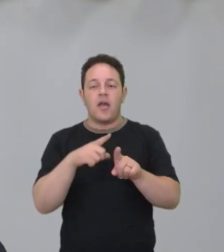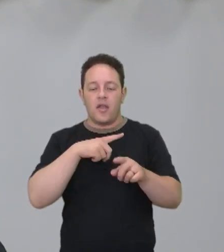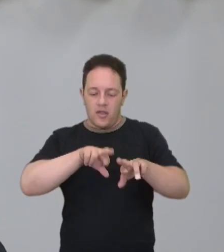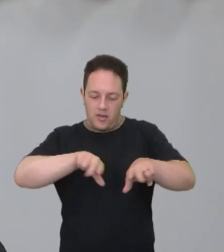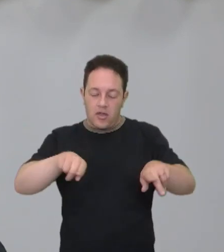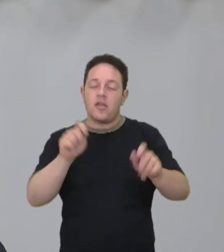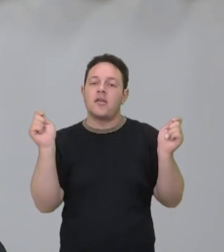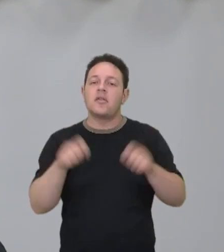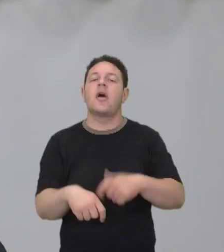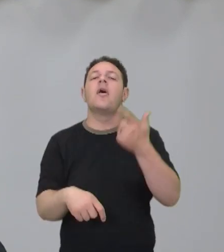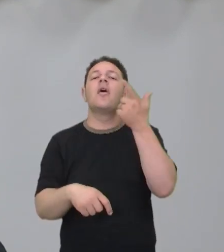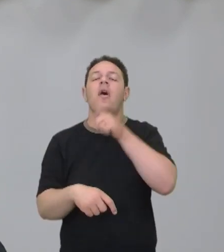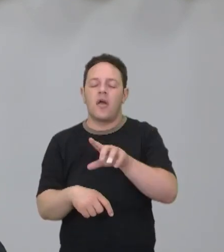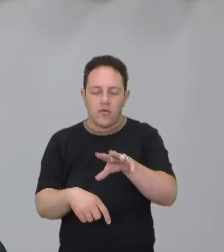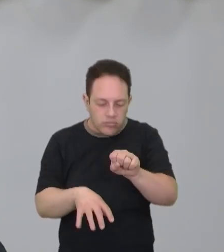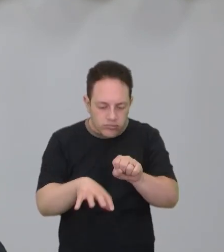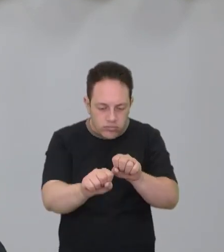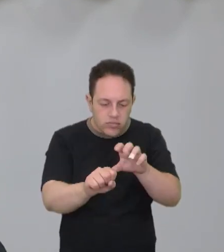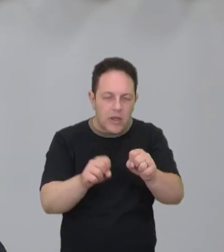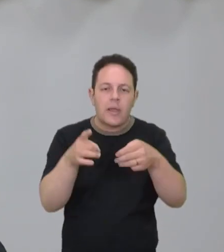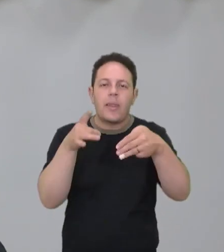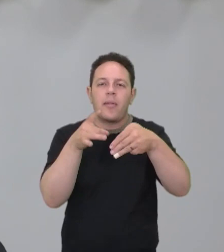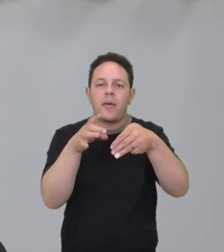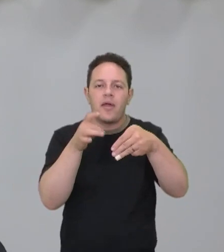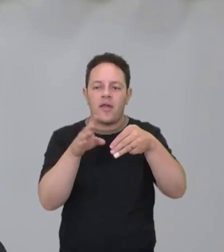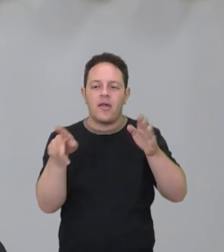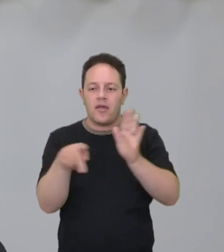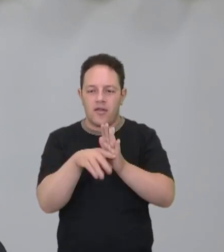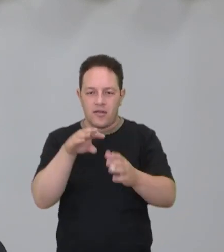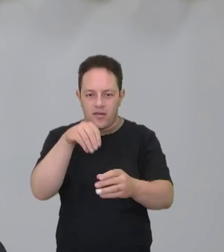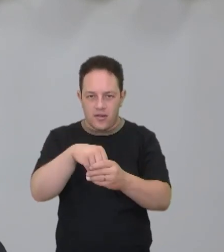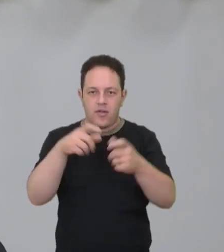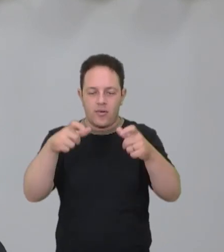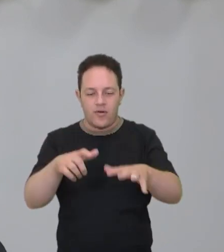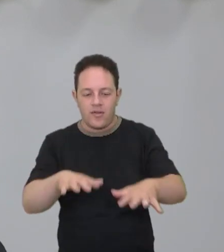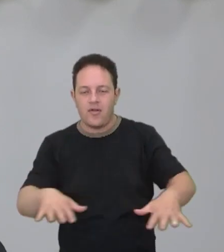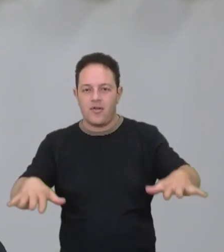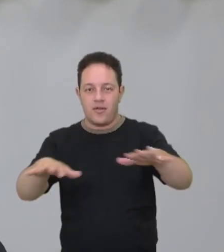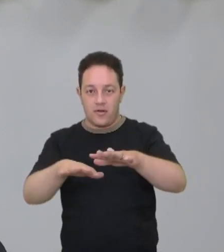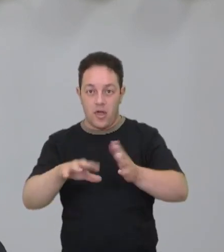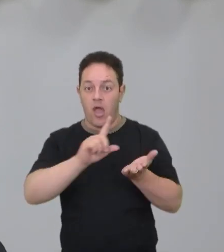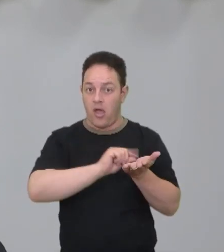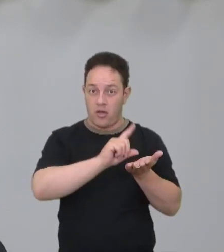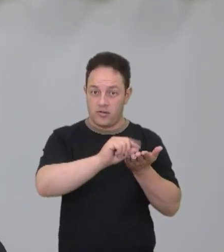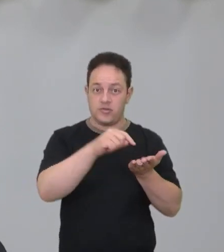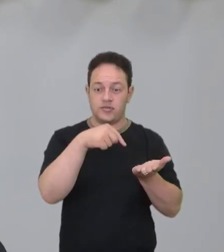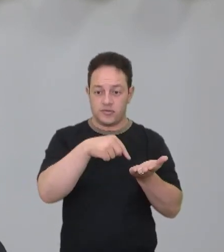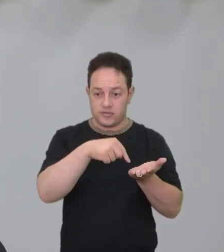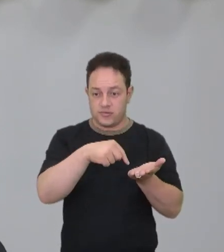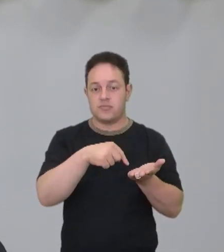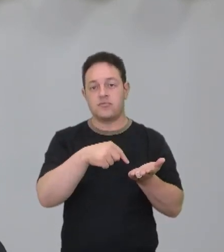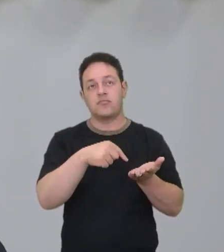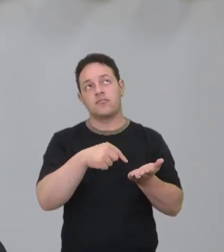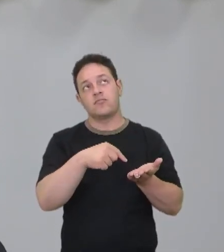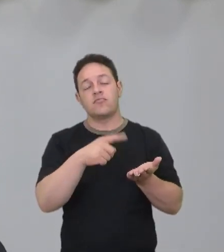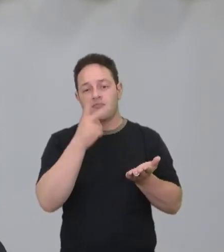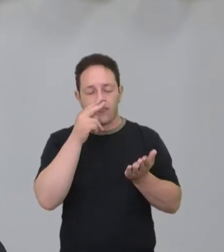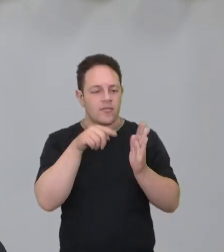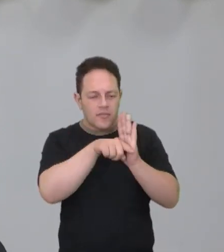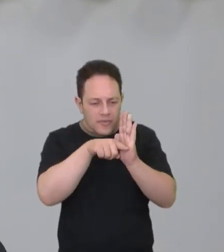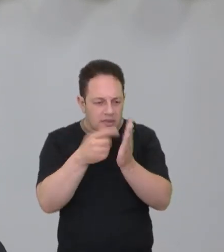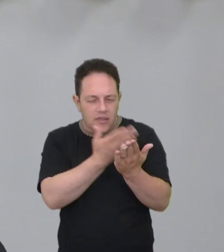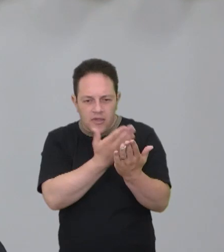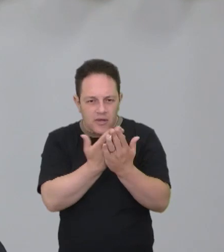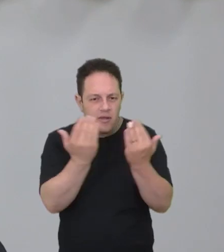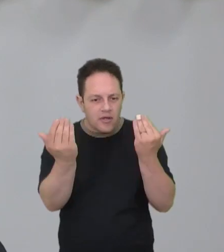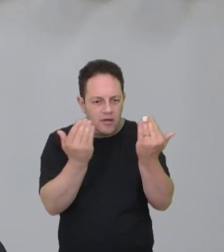de capturar metais que estão inseridos no ambiente. Então, o artigo, ele analisa, né,